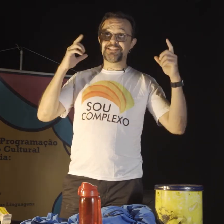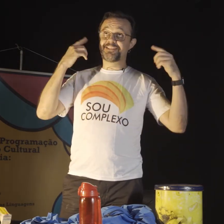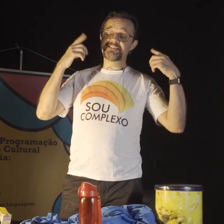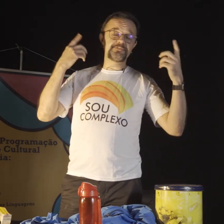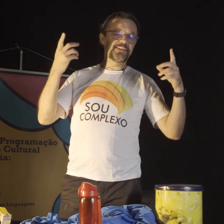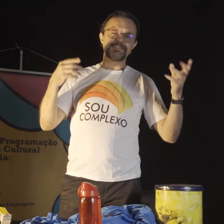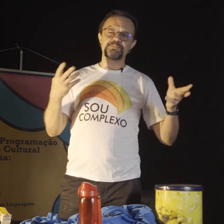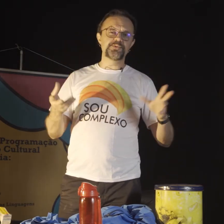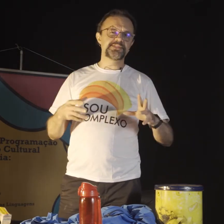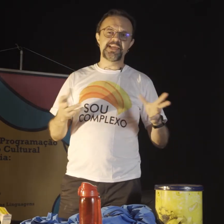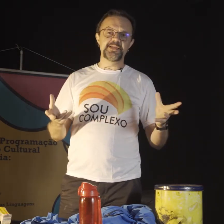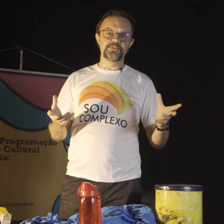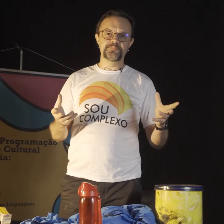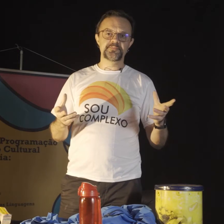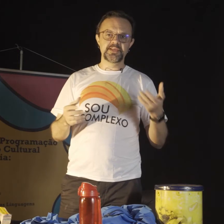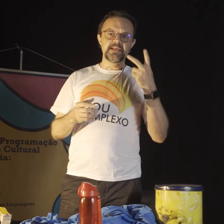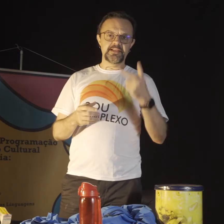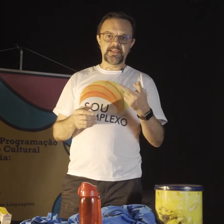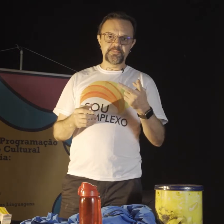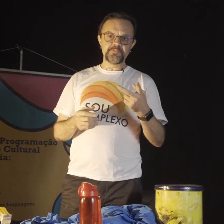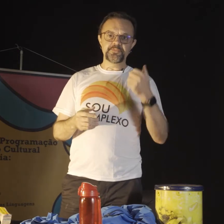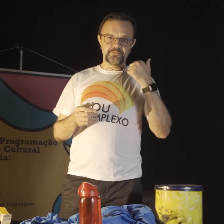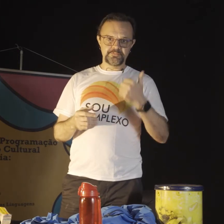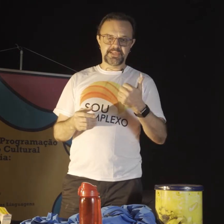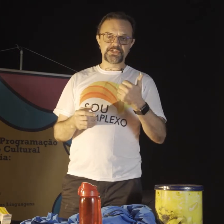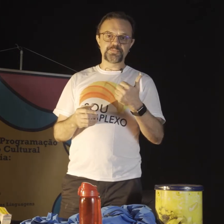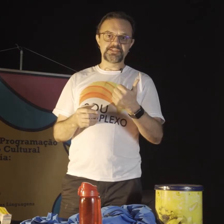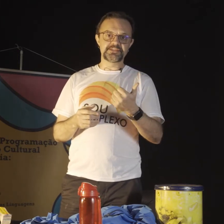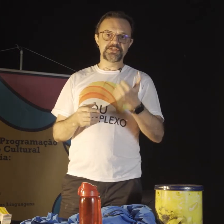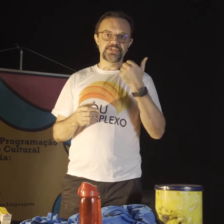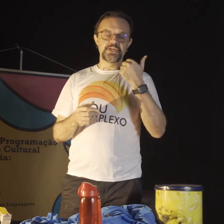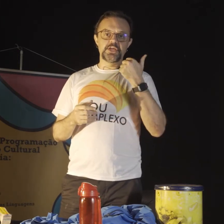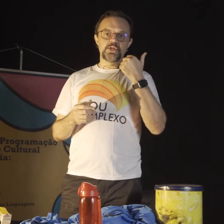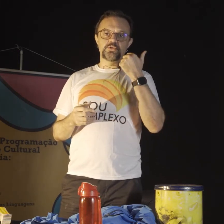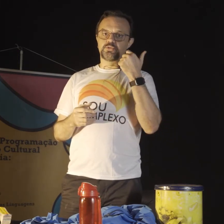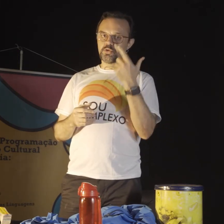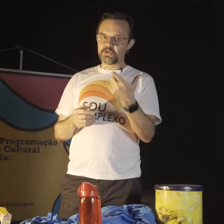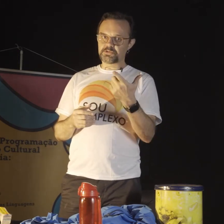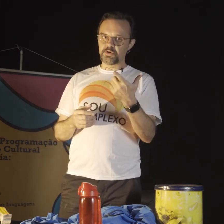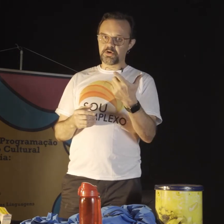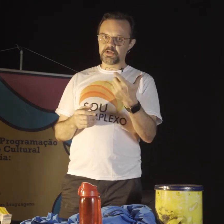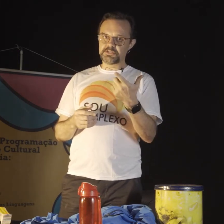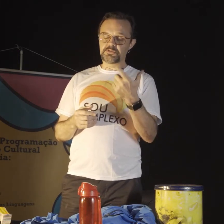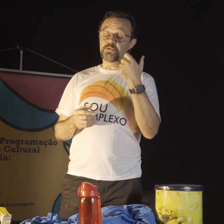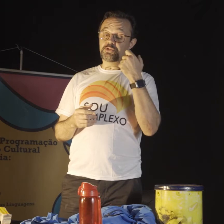visuais decifradas pelo cérebro. Lembra que a gente precisa de duas